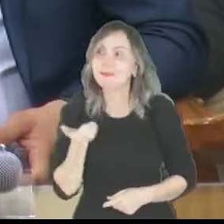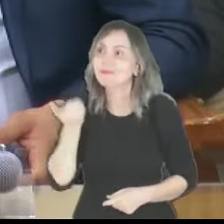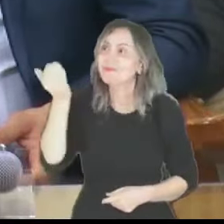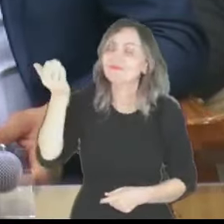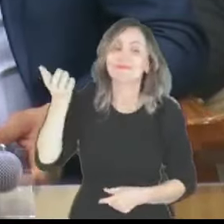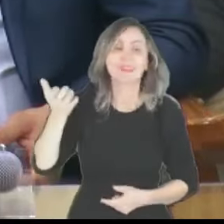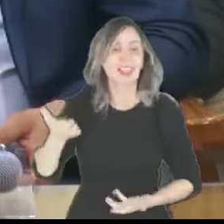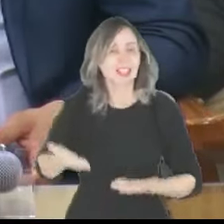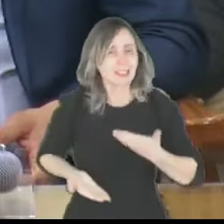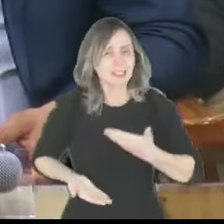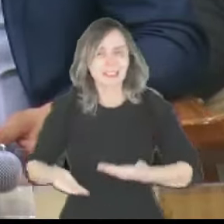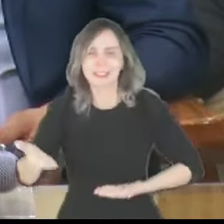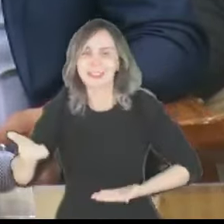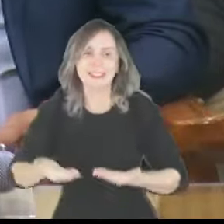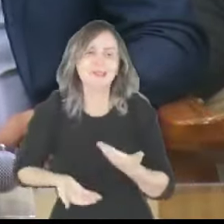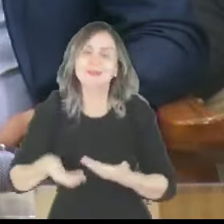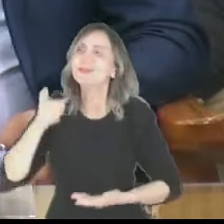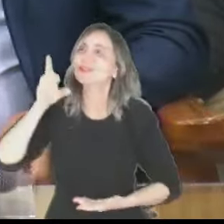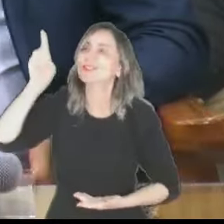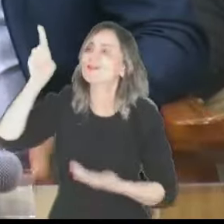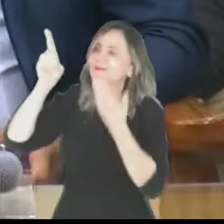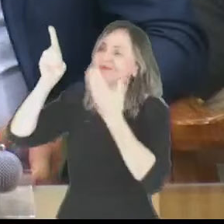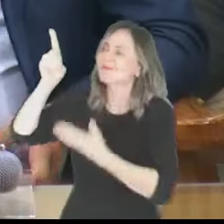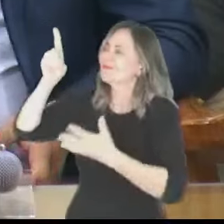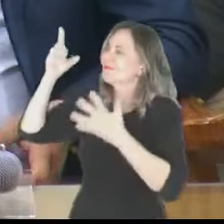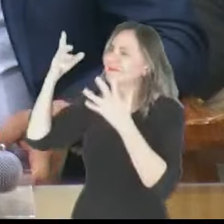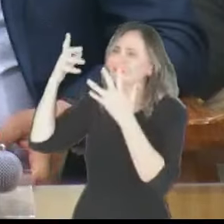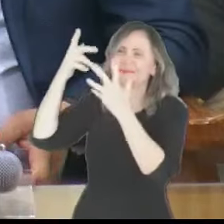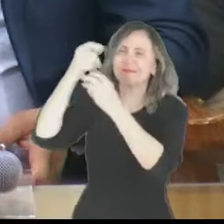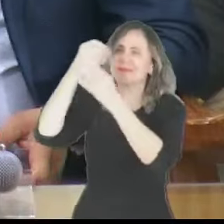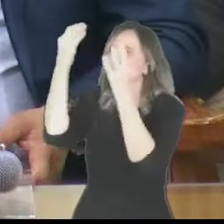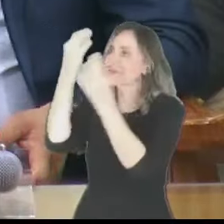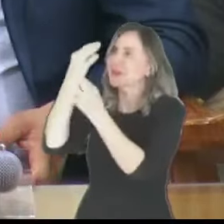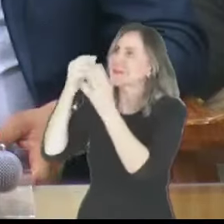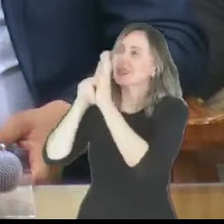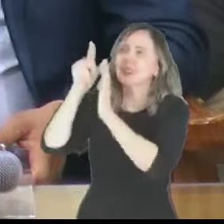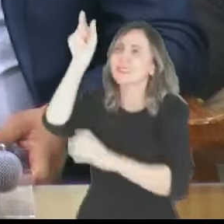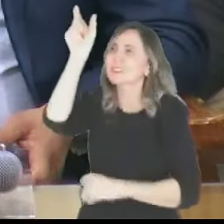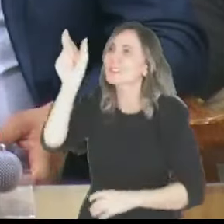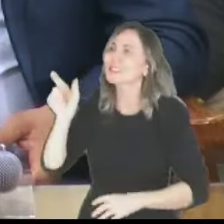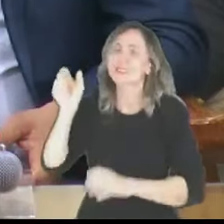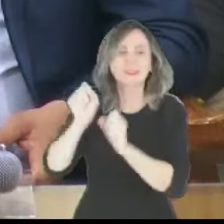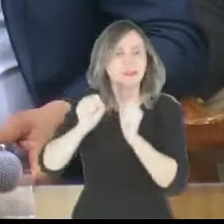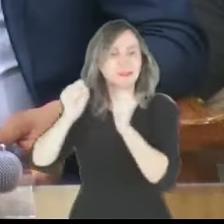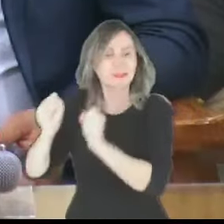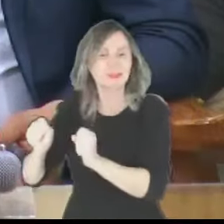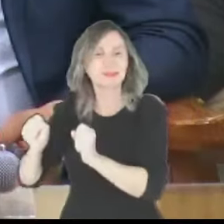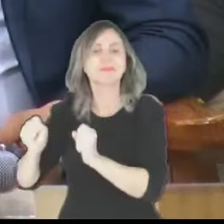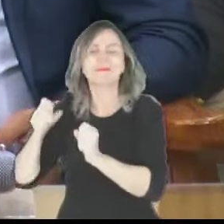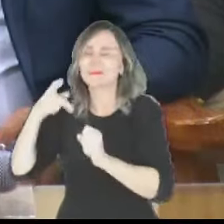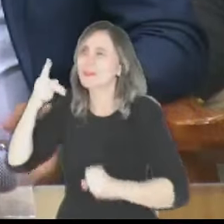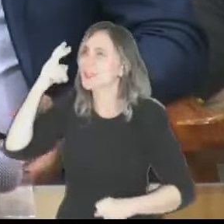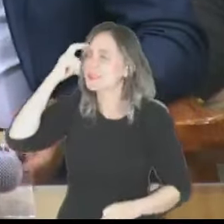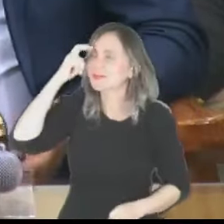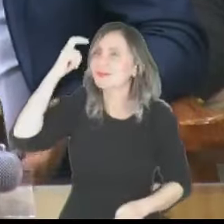beleza, da sua santidade, da sua glória, da sua presença, e do seu poder, e da sua sabedoria.